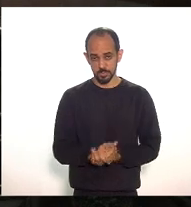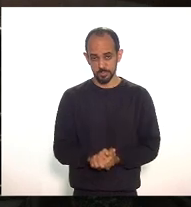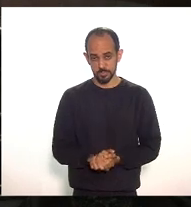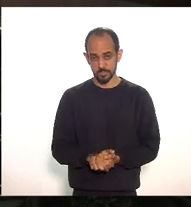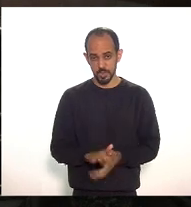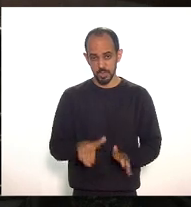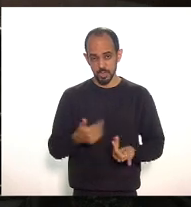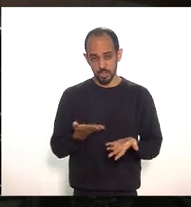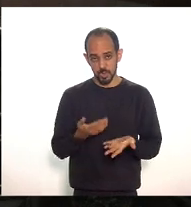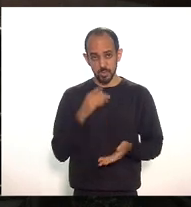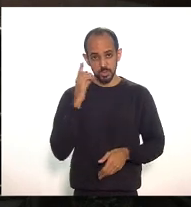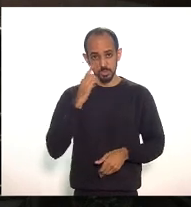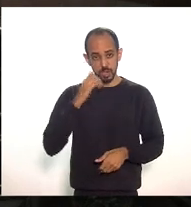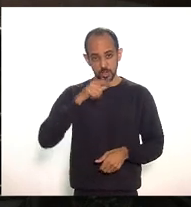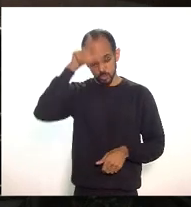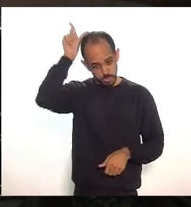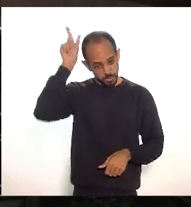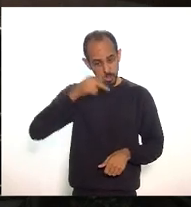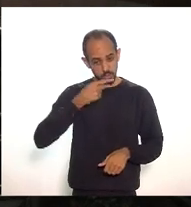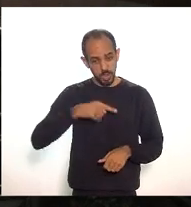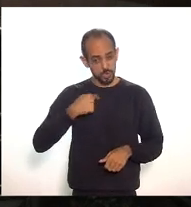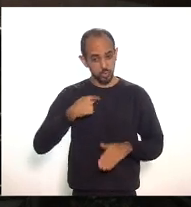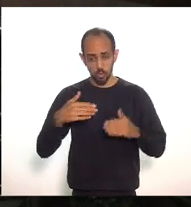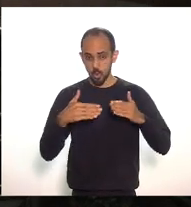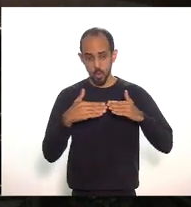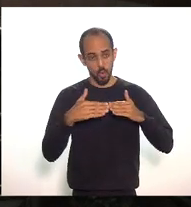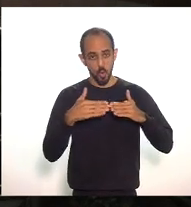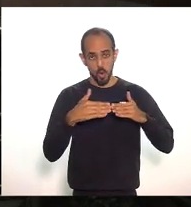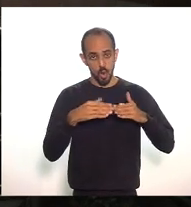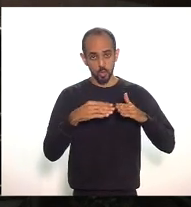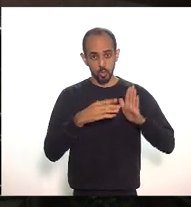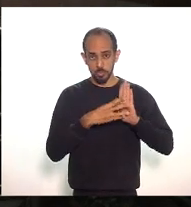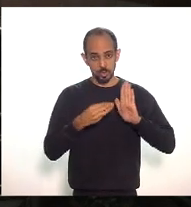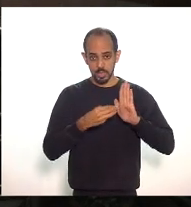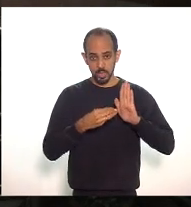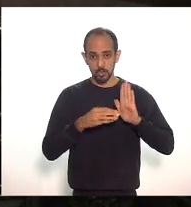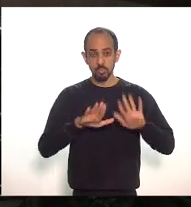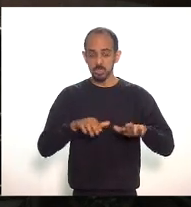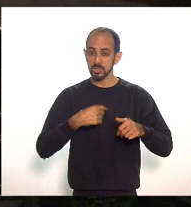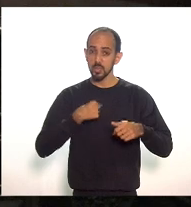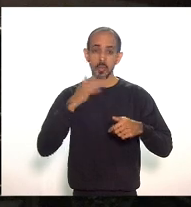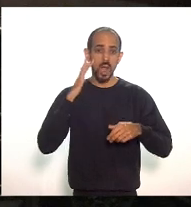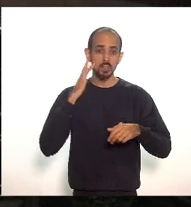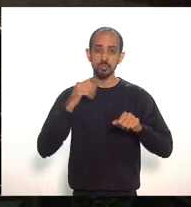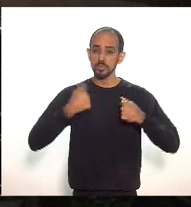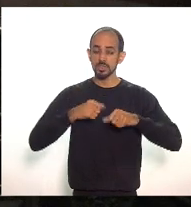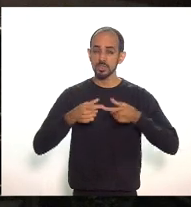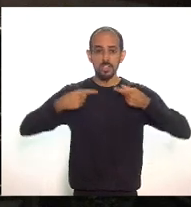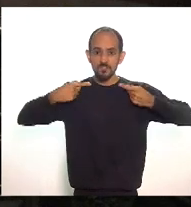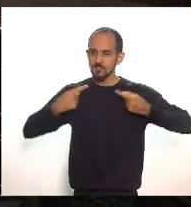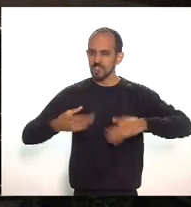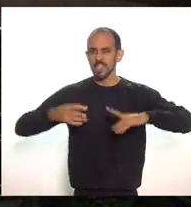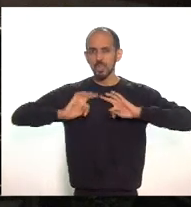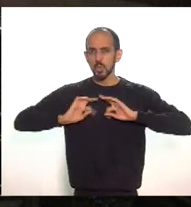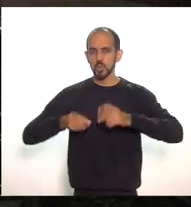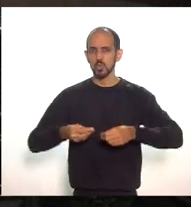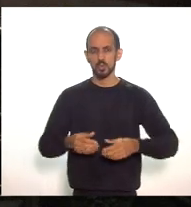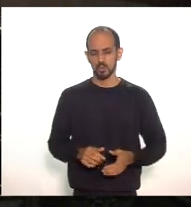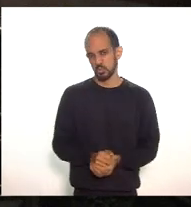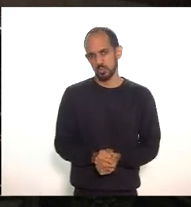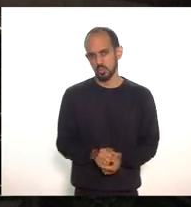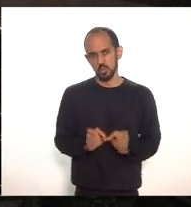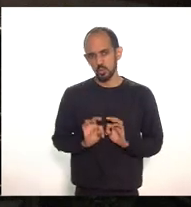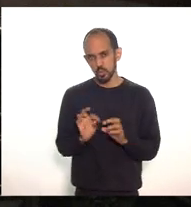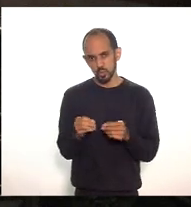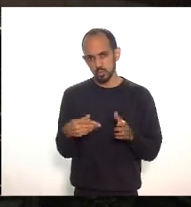gosta de falar que não concorda com o modelo também não concordo acho que a gente tem que privatizar tudo é privatizar captação de água